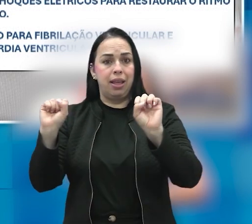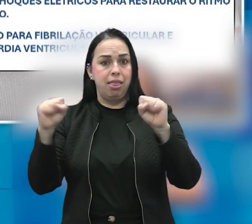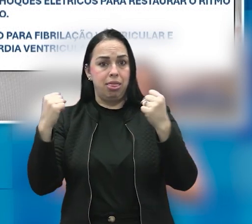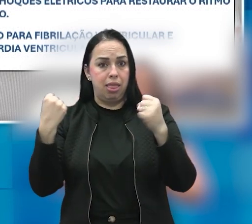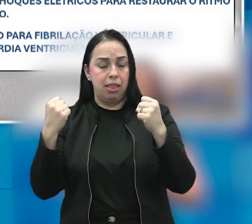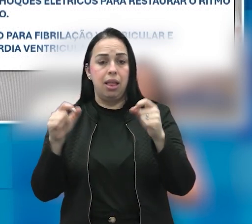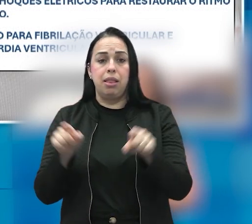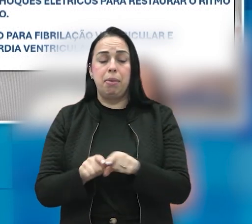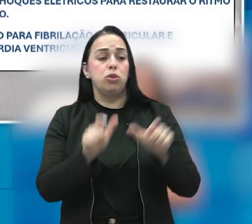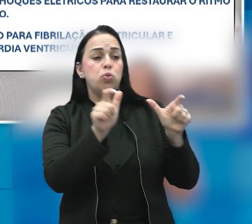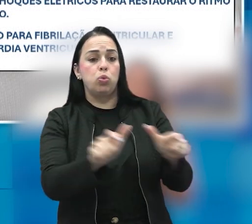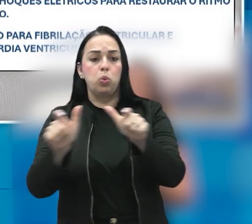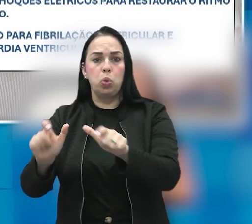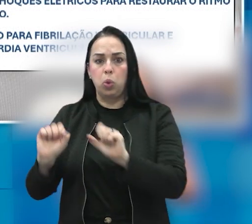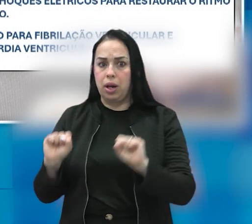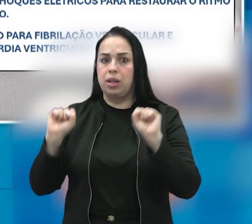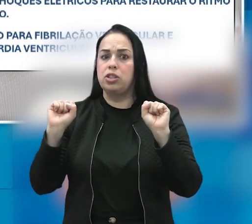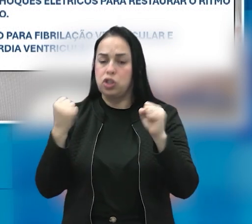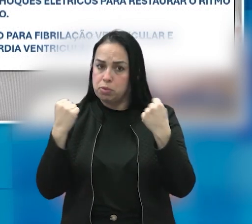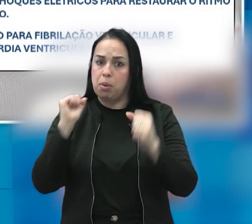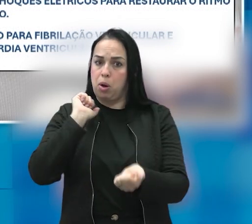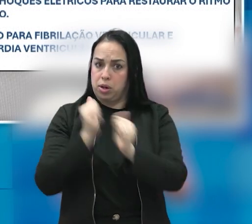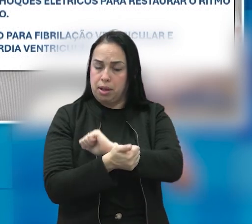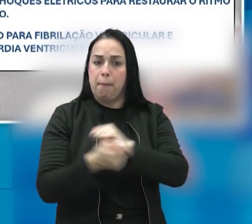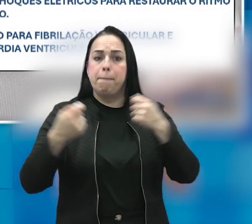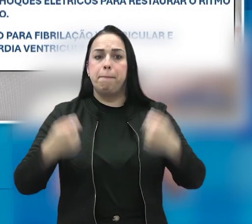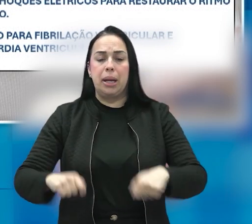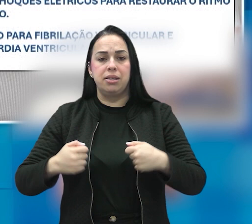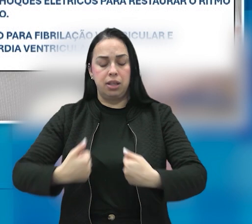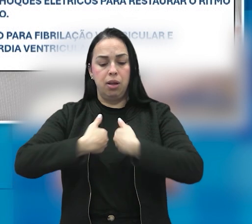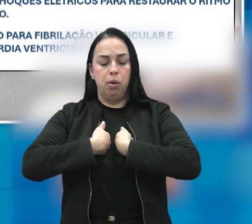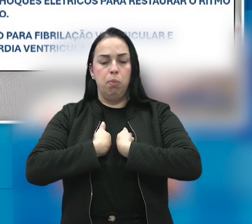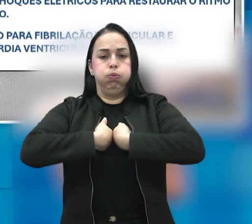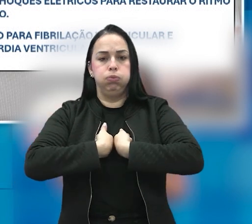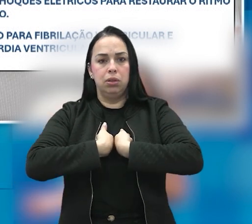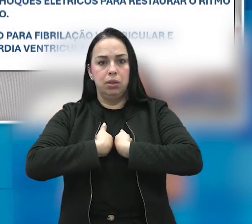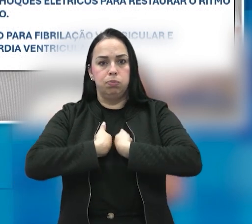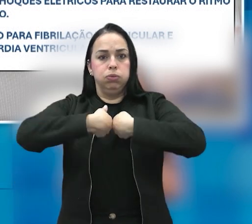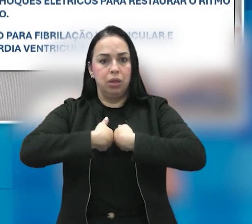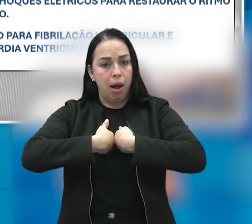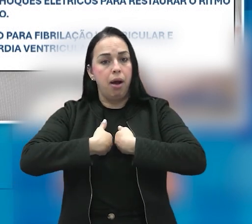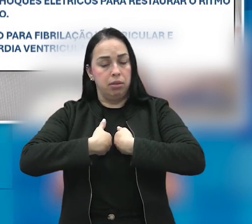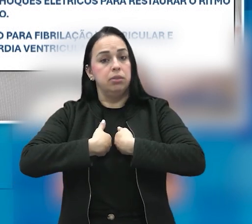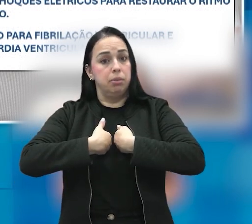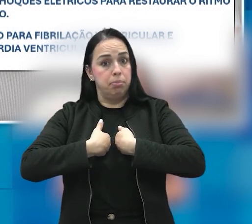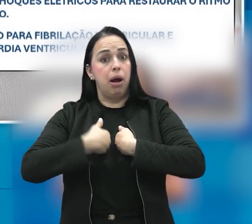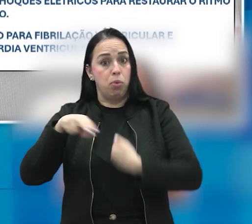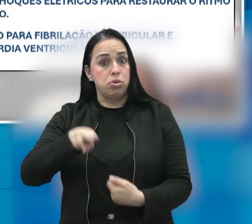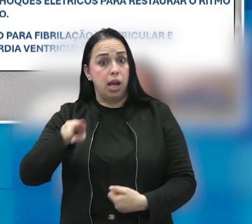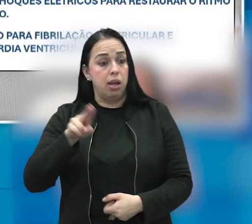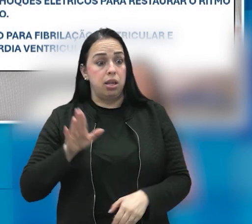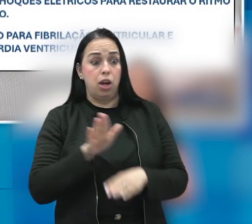academias e centros esportivos de médio e grande porte tenham desfibriladores externos